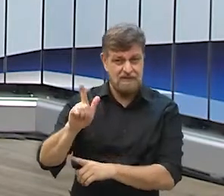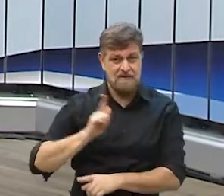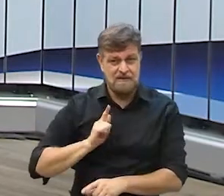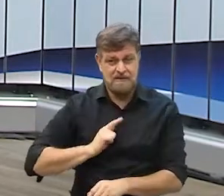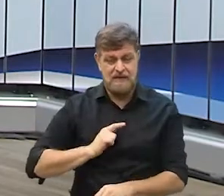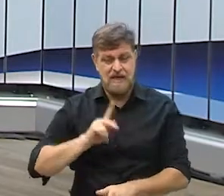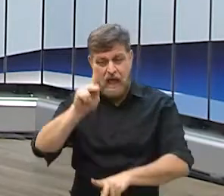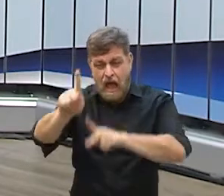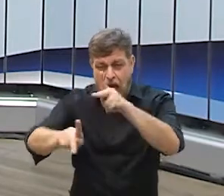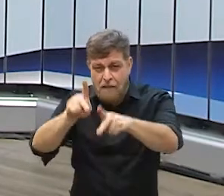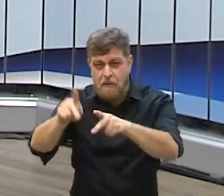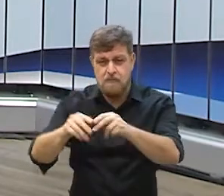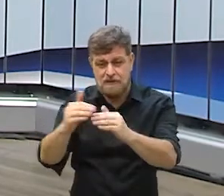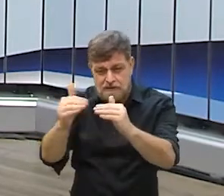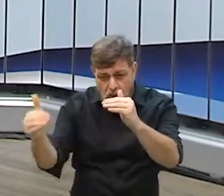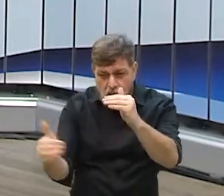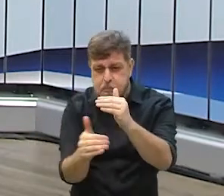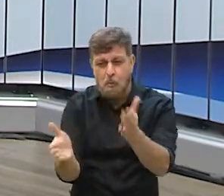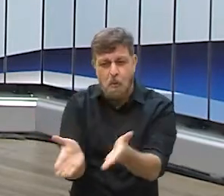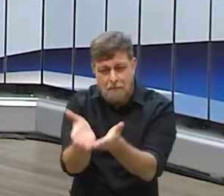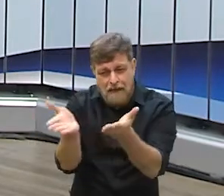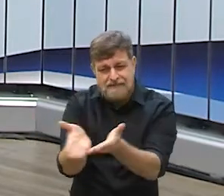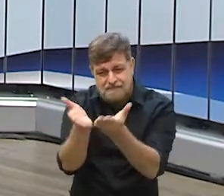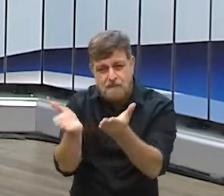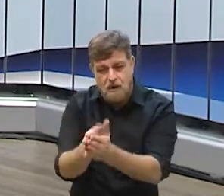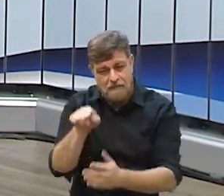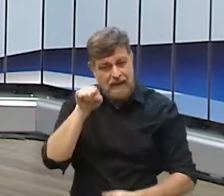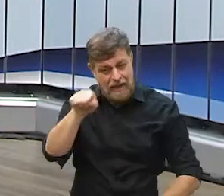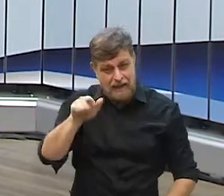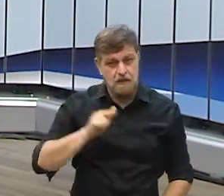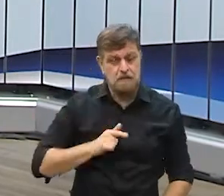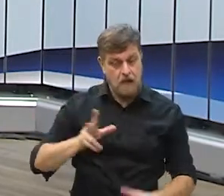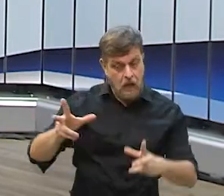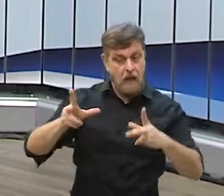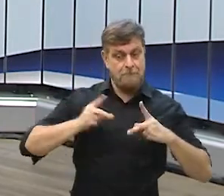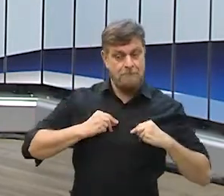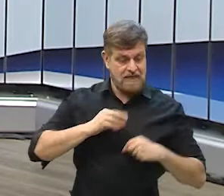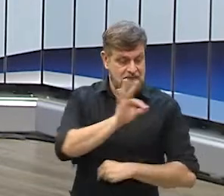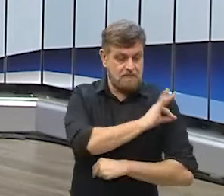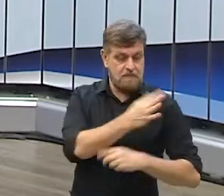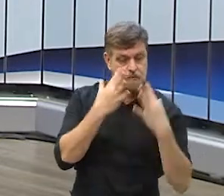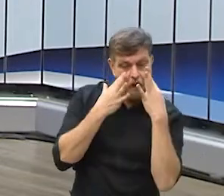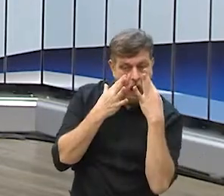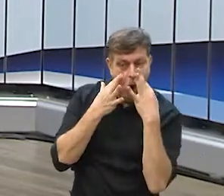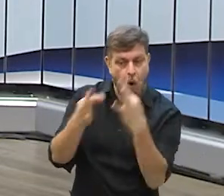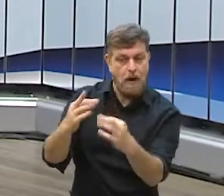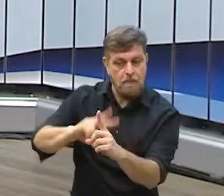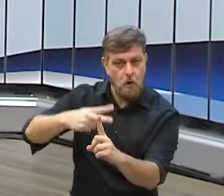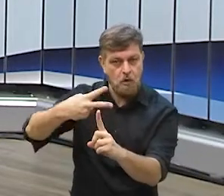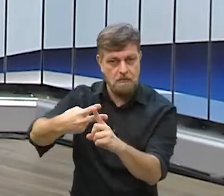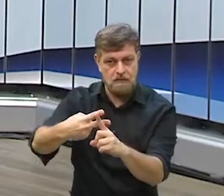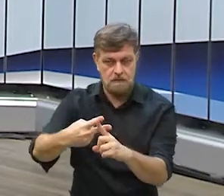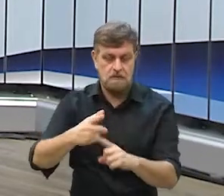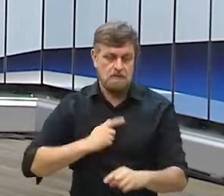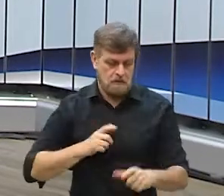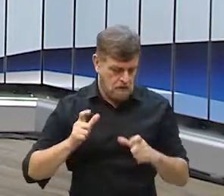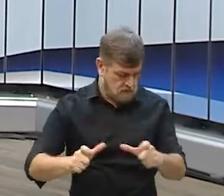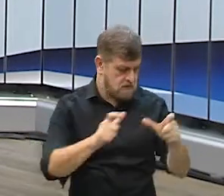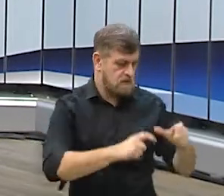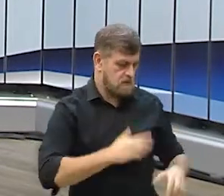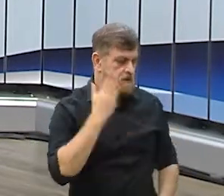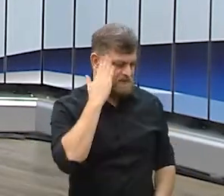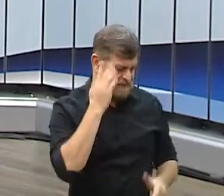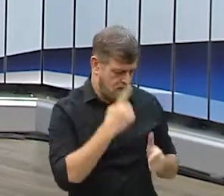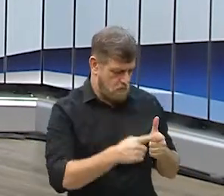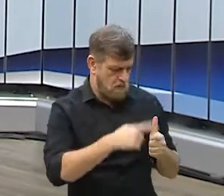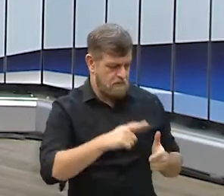de população, até pela vulnerabilidade social, que merece esse olhar com mais cuidado, não que as outras não mereçam, mas que